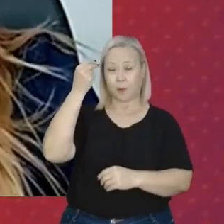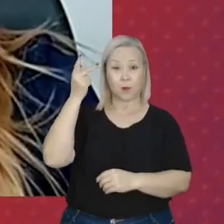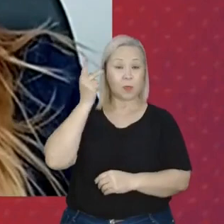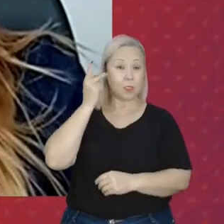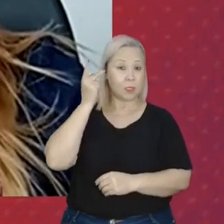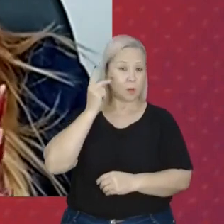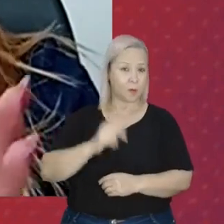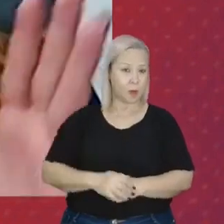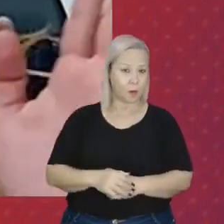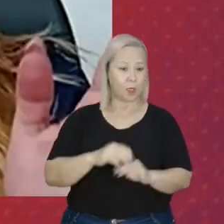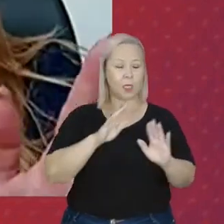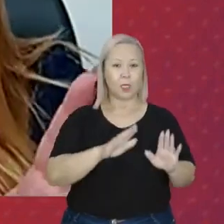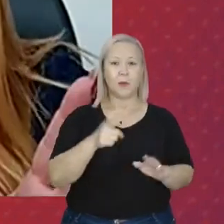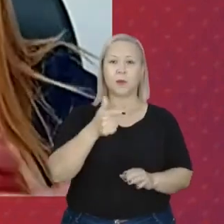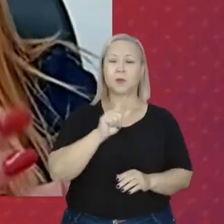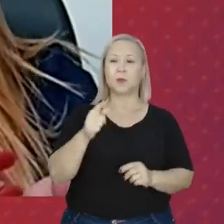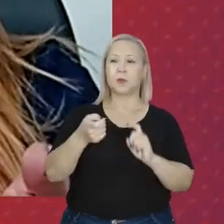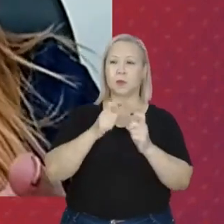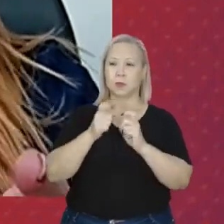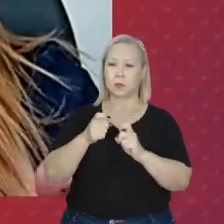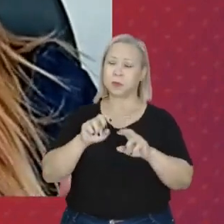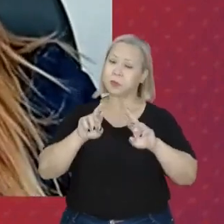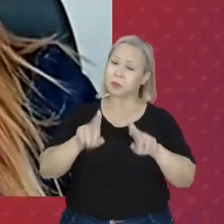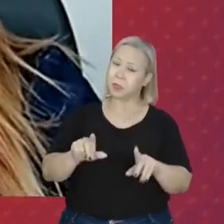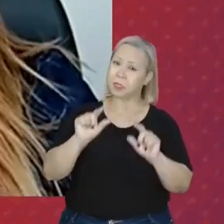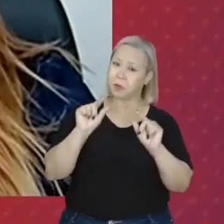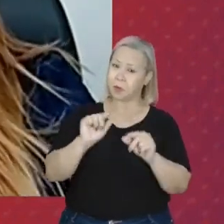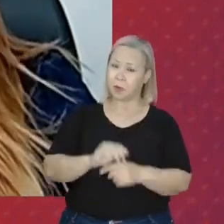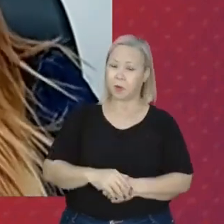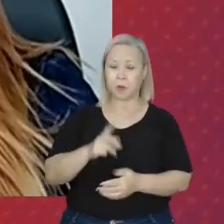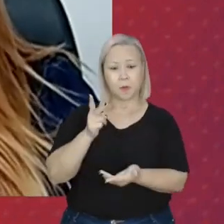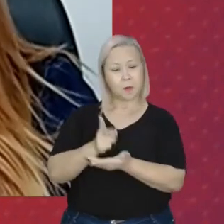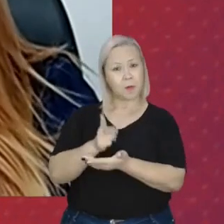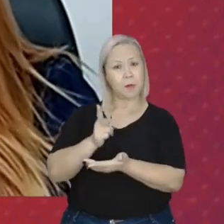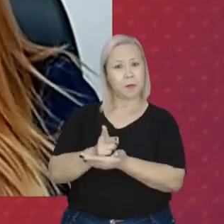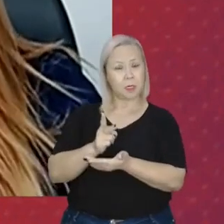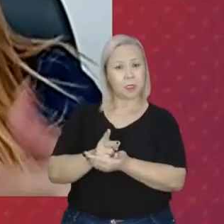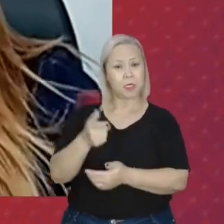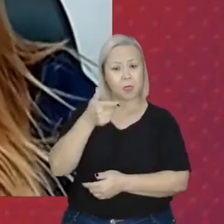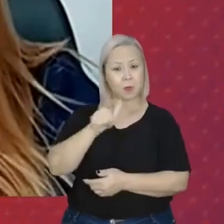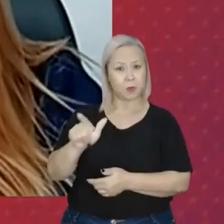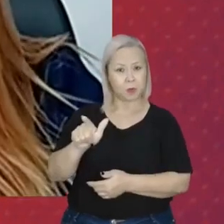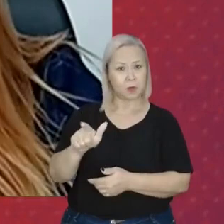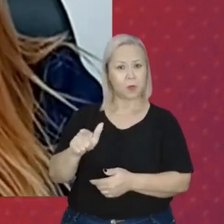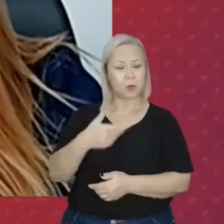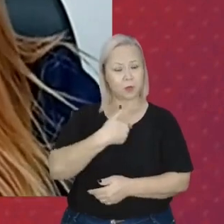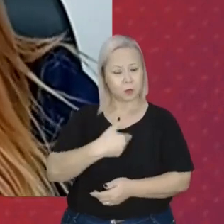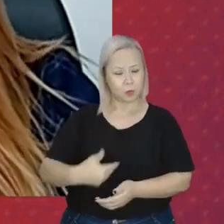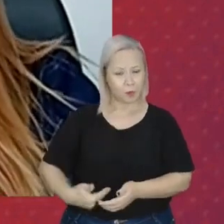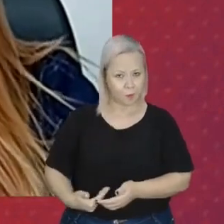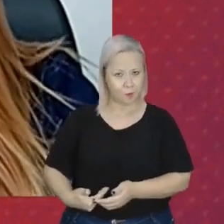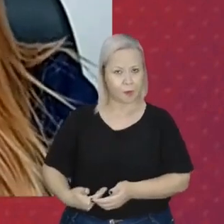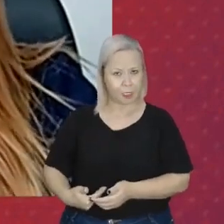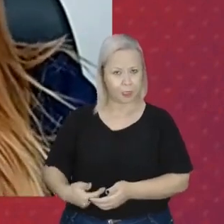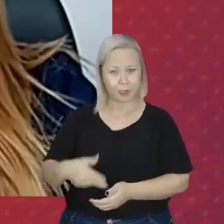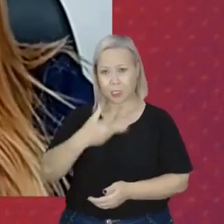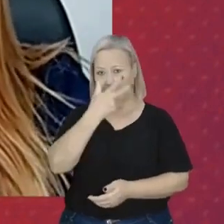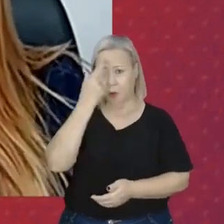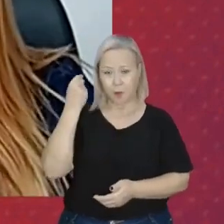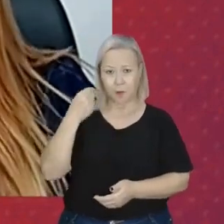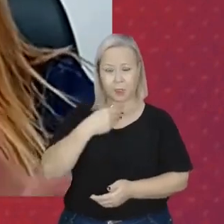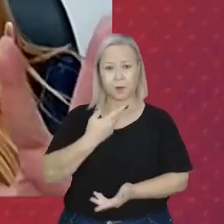ficou nas outras gestões, um pouco diferenciado, mas que permaneceu nos outros governos da Prefeitura de São